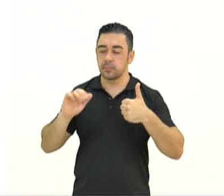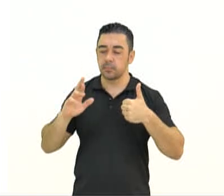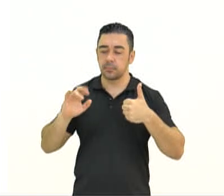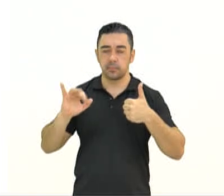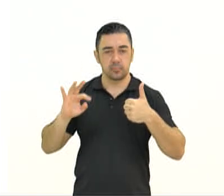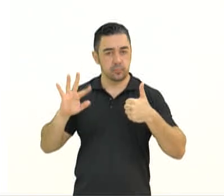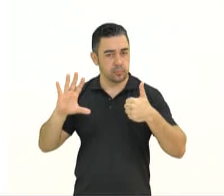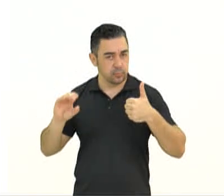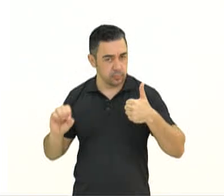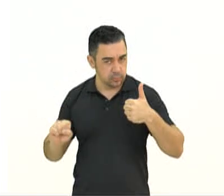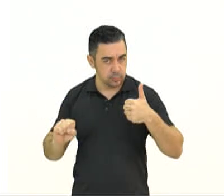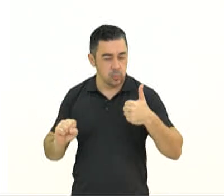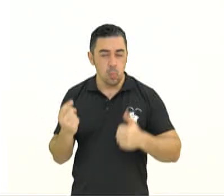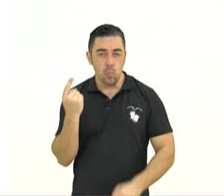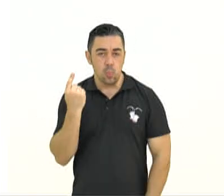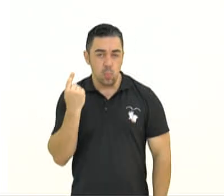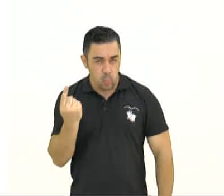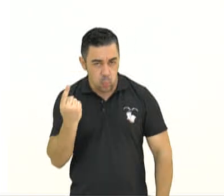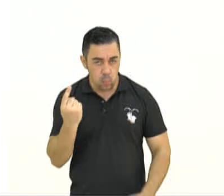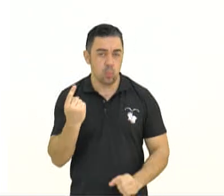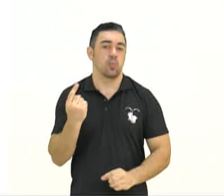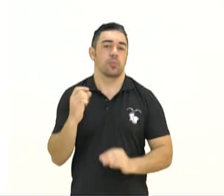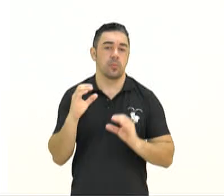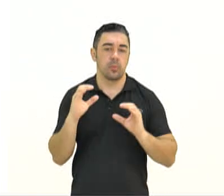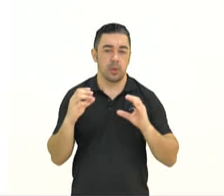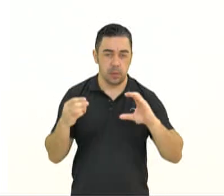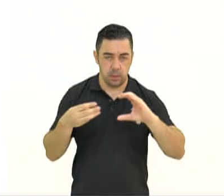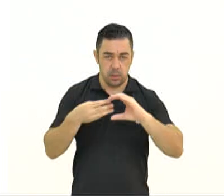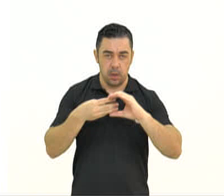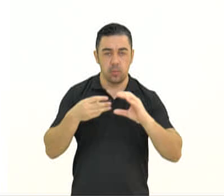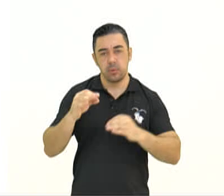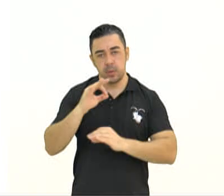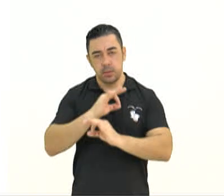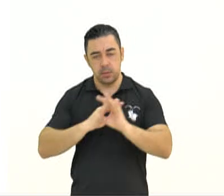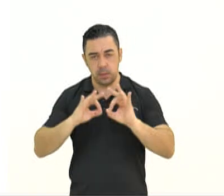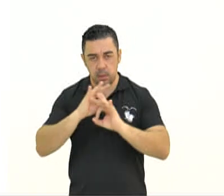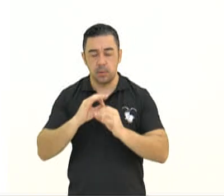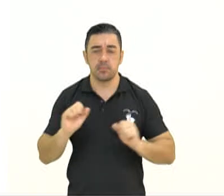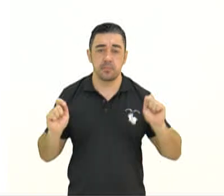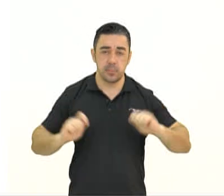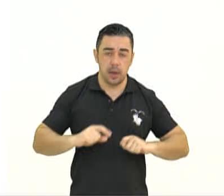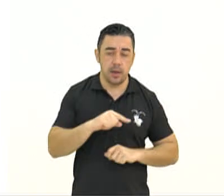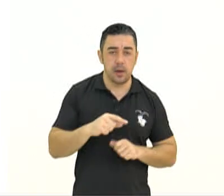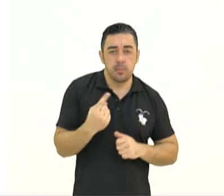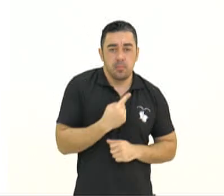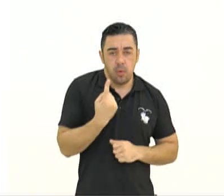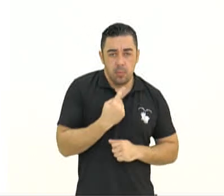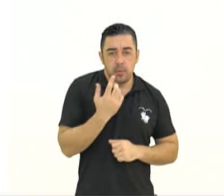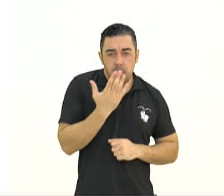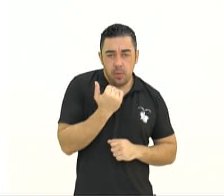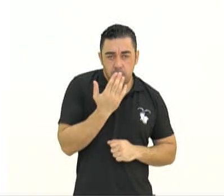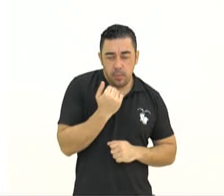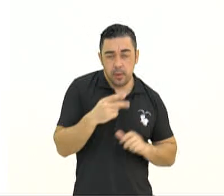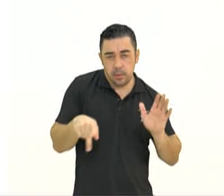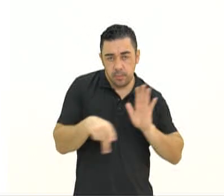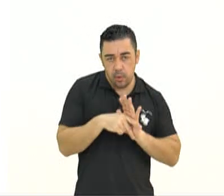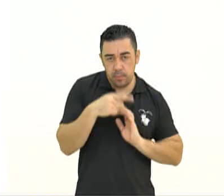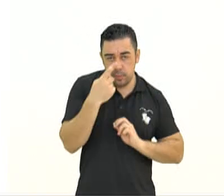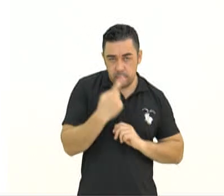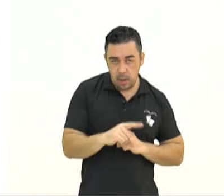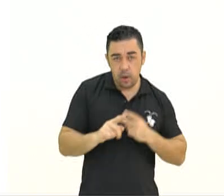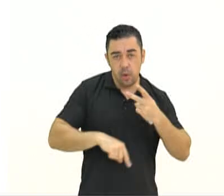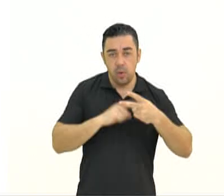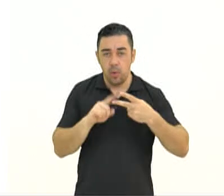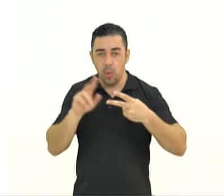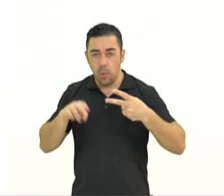procariontes. Todos são unicelulares, têm uma célula só. Podem ser autótrofos, produzir o próprio alimento, ou podem ser heterótrofos, esses